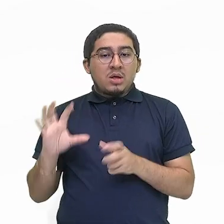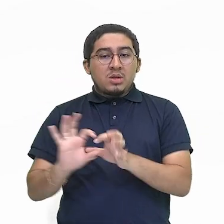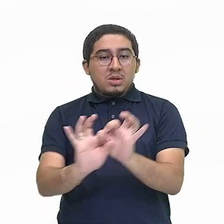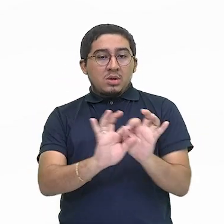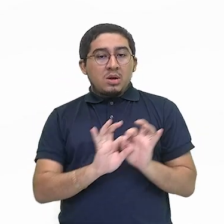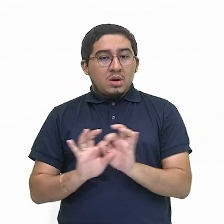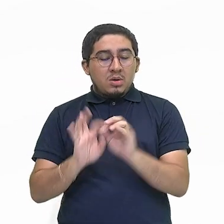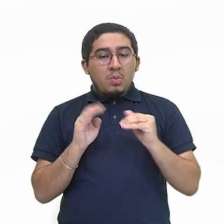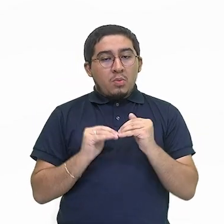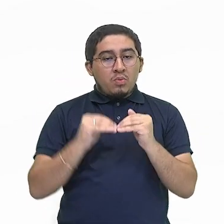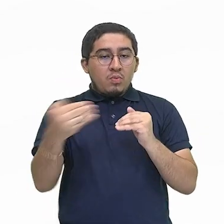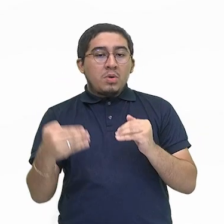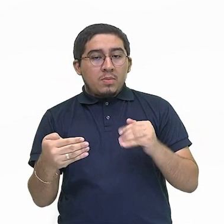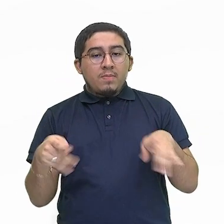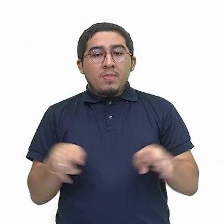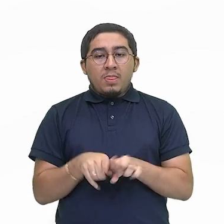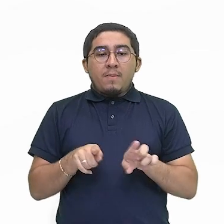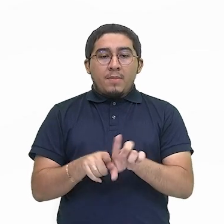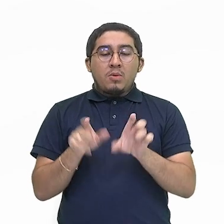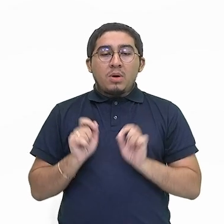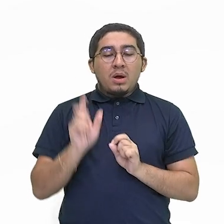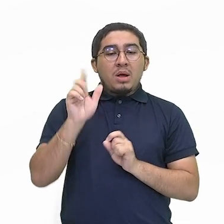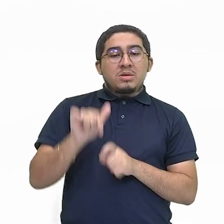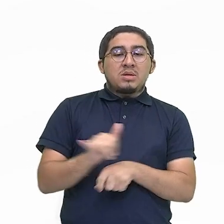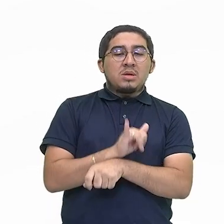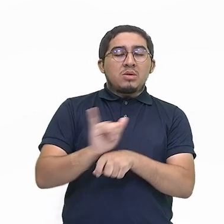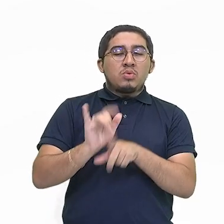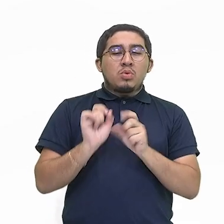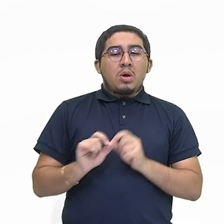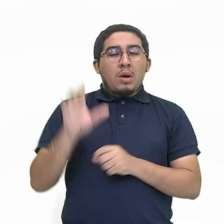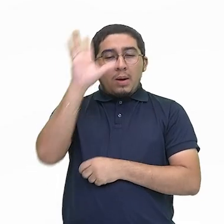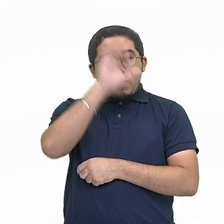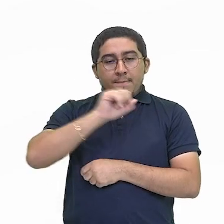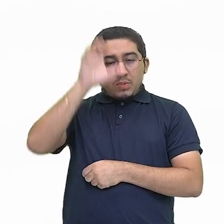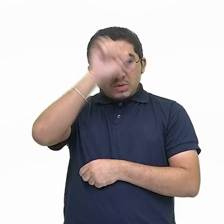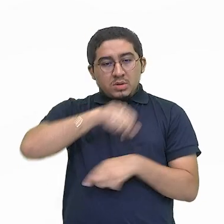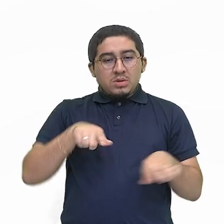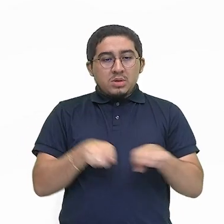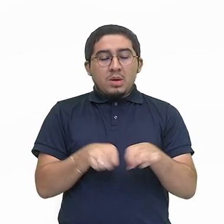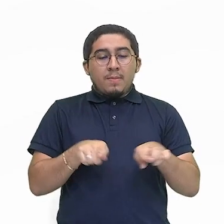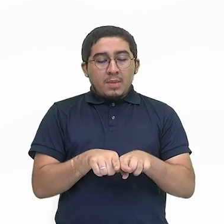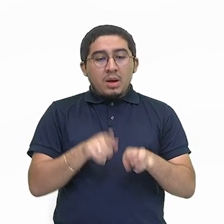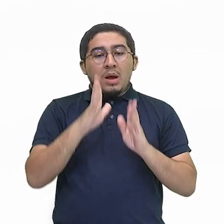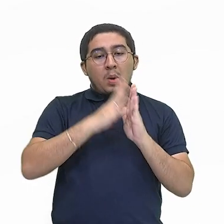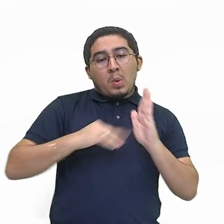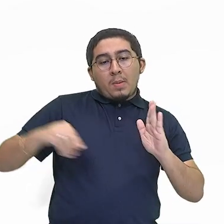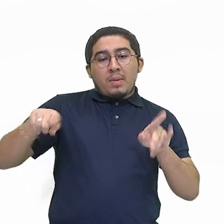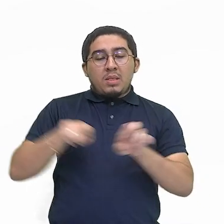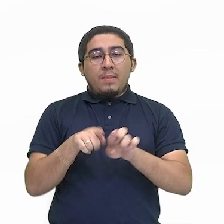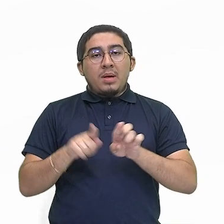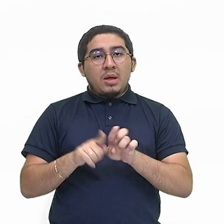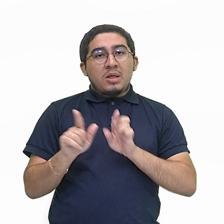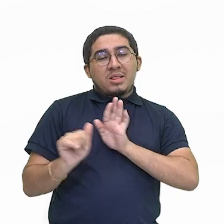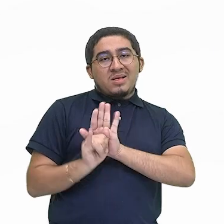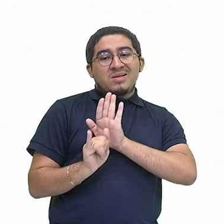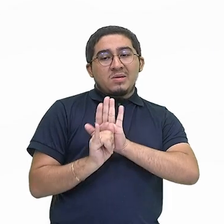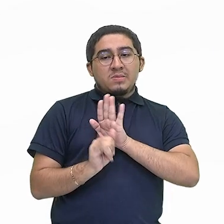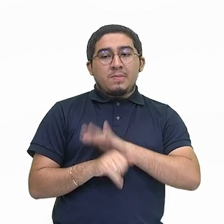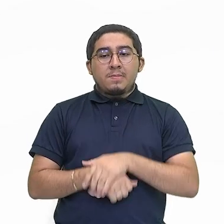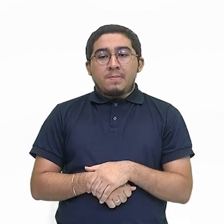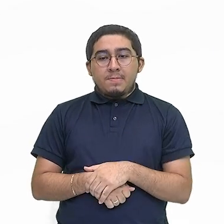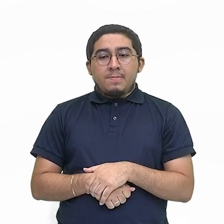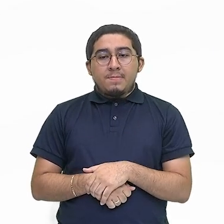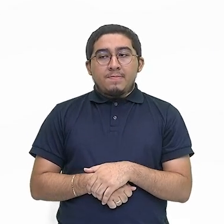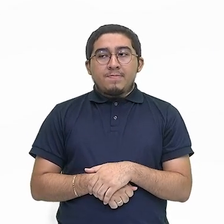mundo exterior, né? E esses mecanismos são a aprendizagem, a imitação e a identificação. E aí nós vamos trazer